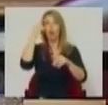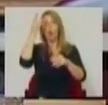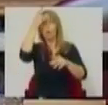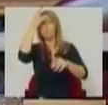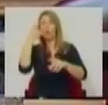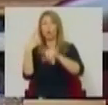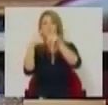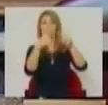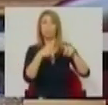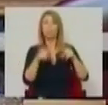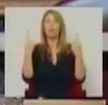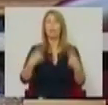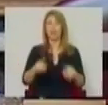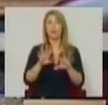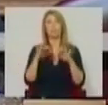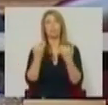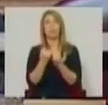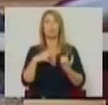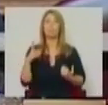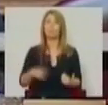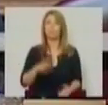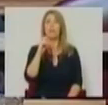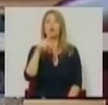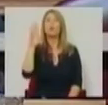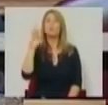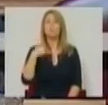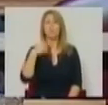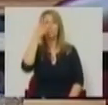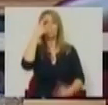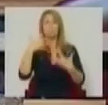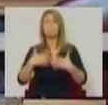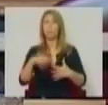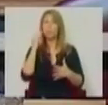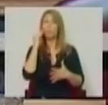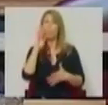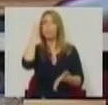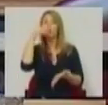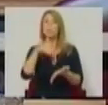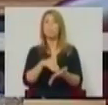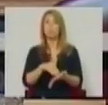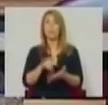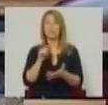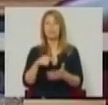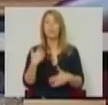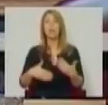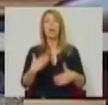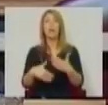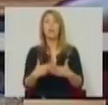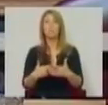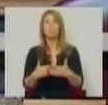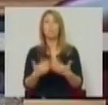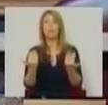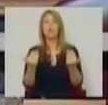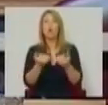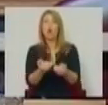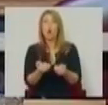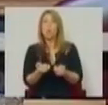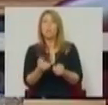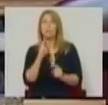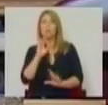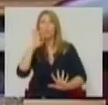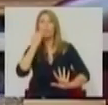existe na sociedade portuguesa. E é o SES que se interroga sobre os efeitos que este ritmo de contração do déficit pode